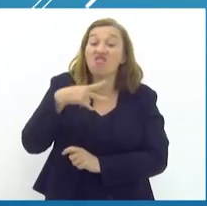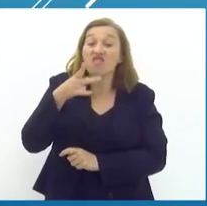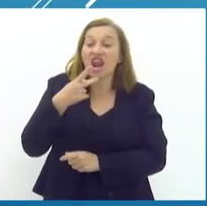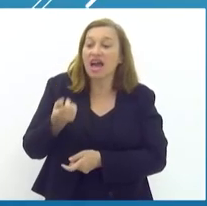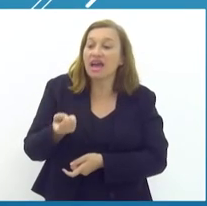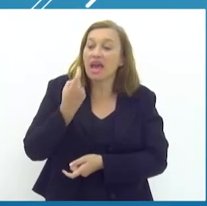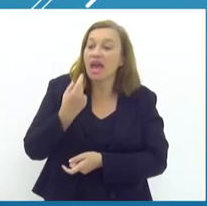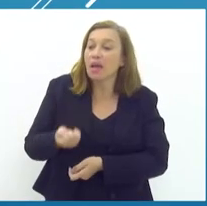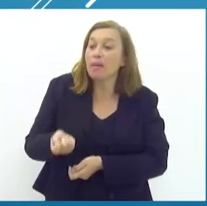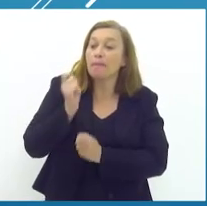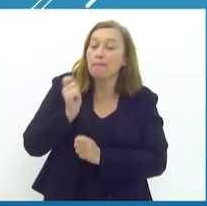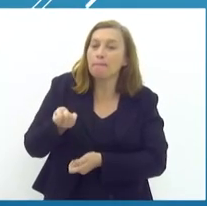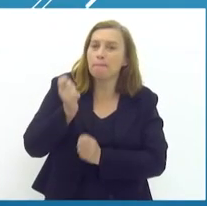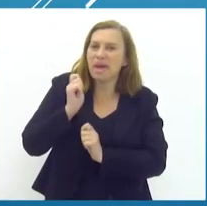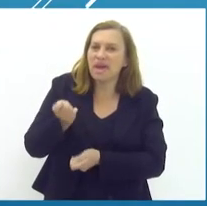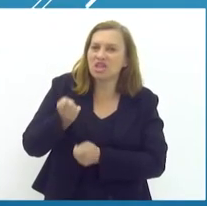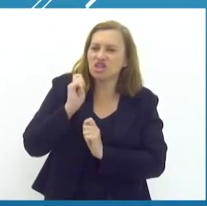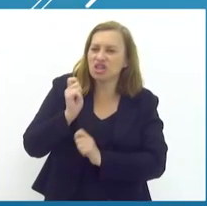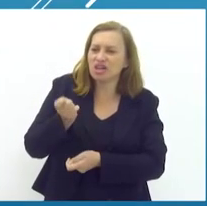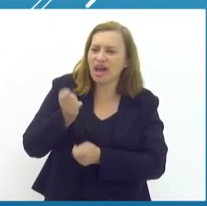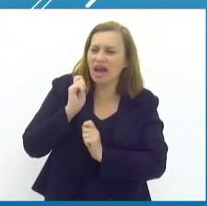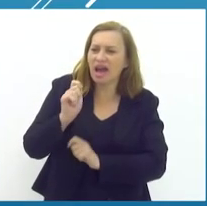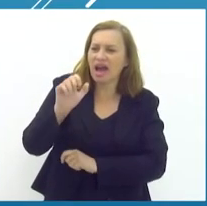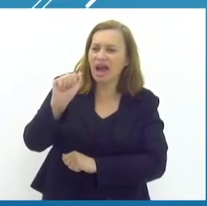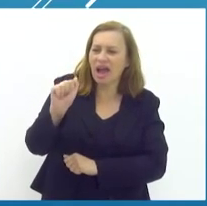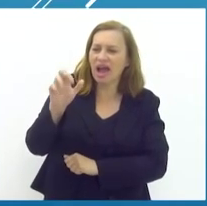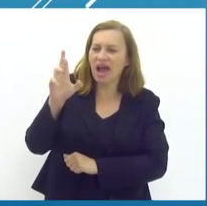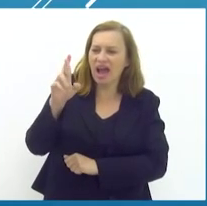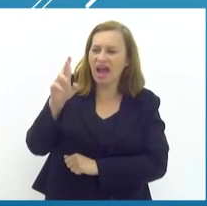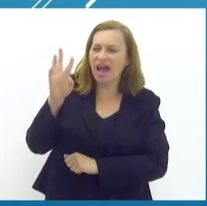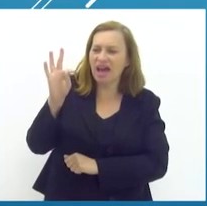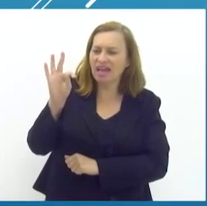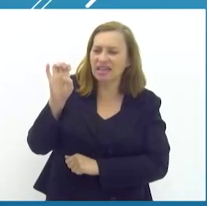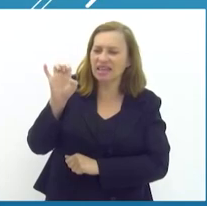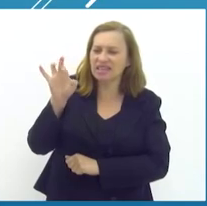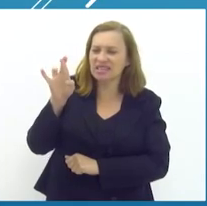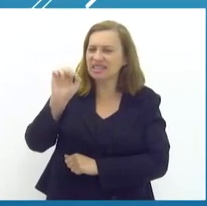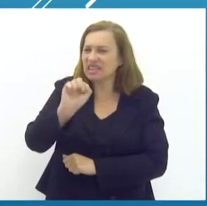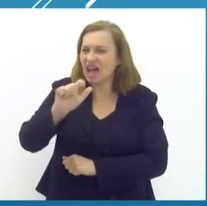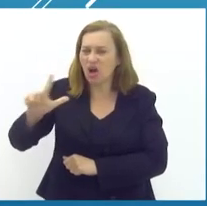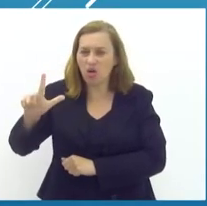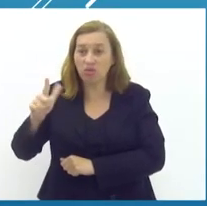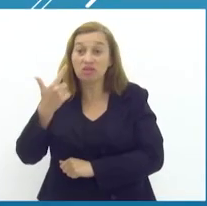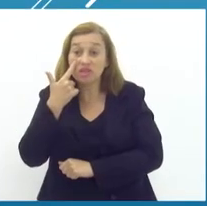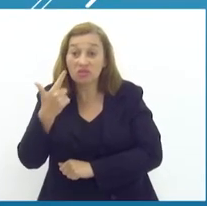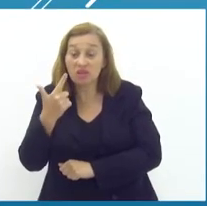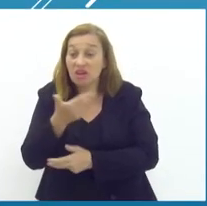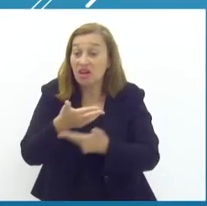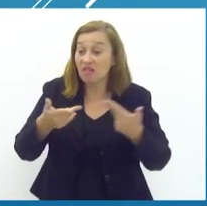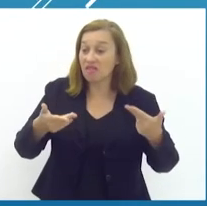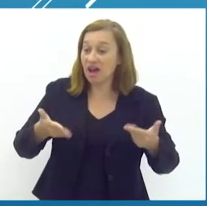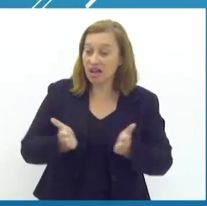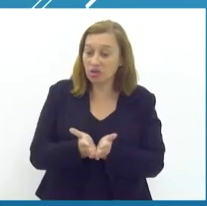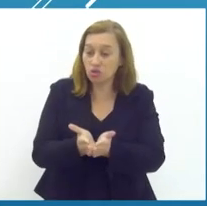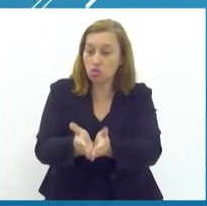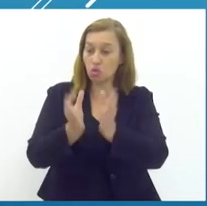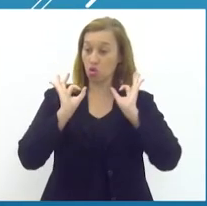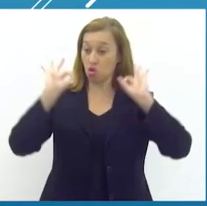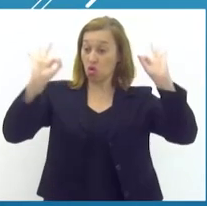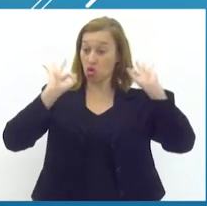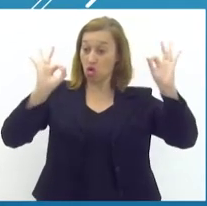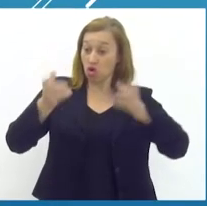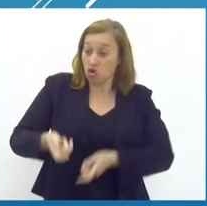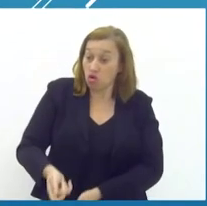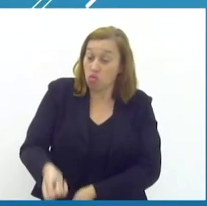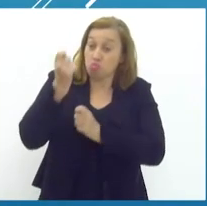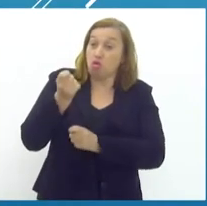artesanal então vocês vão ver a partir da edição dessa lei um bocado de arte com uma vaga de pesca de 10 m de altura